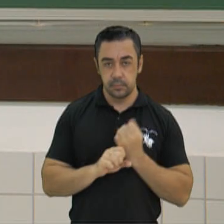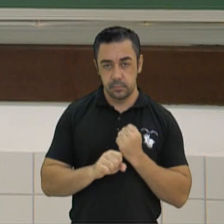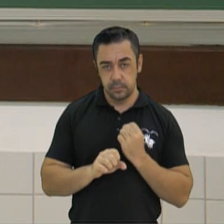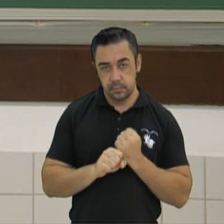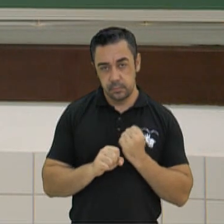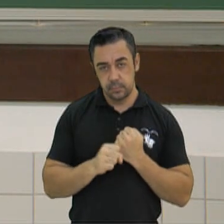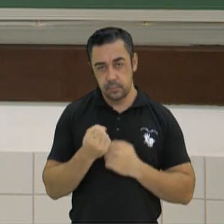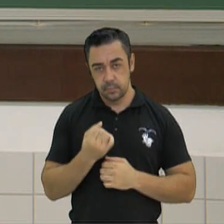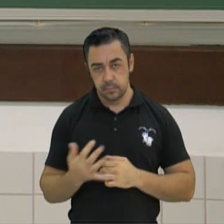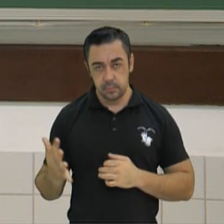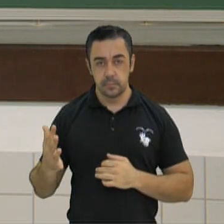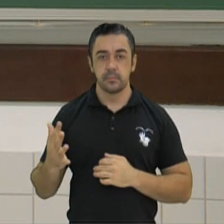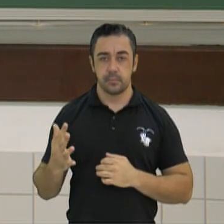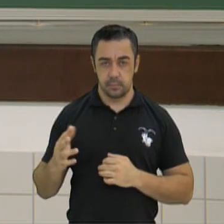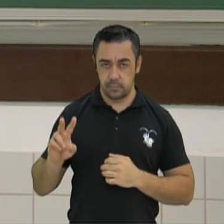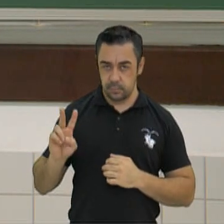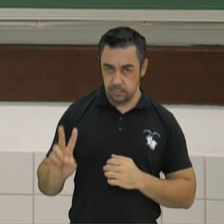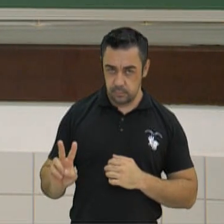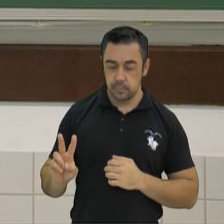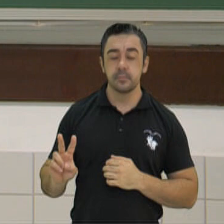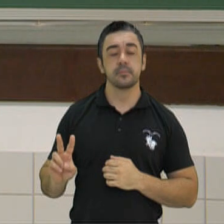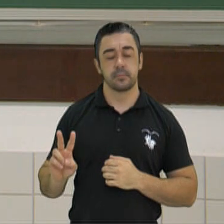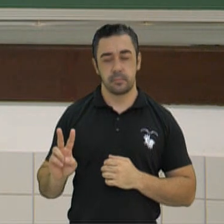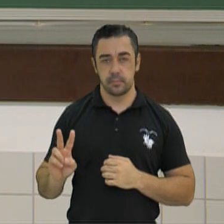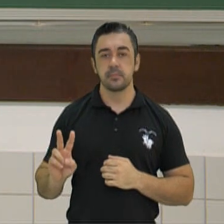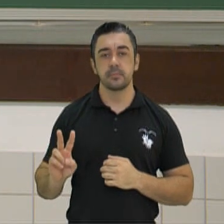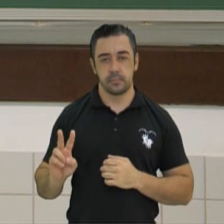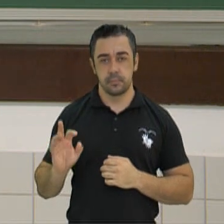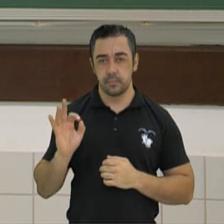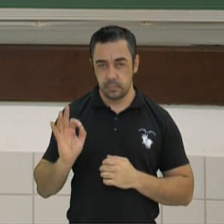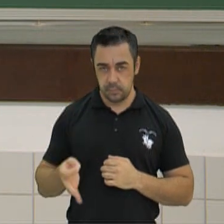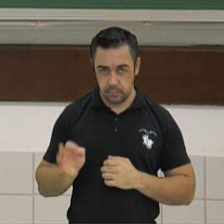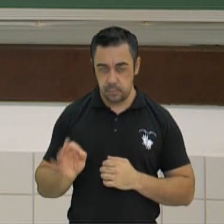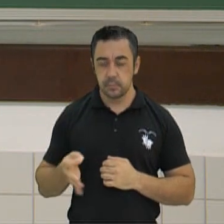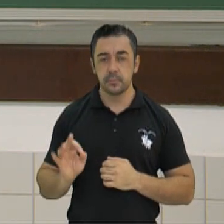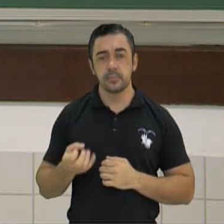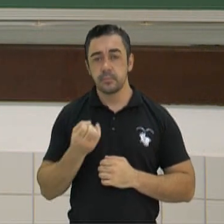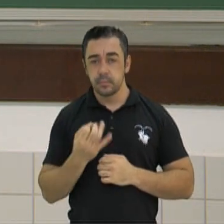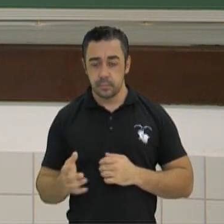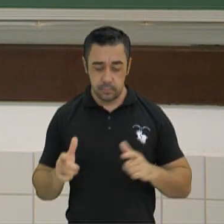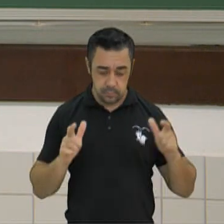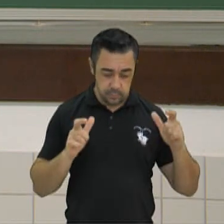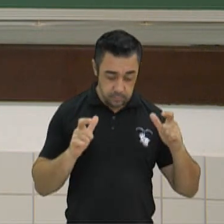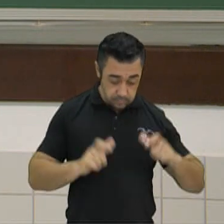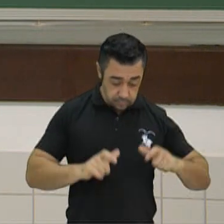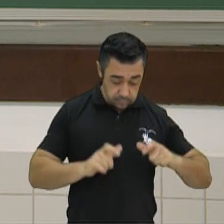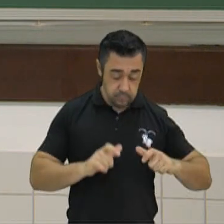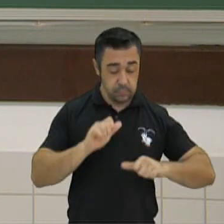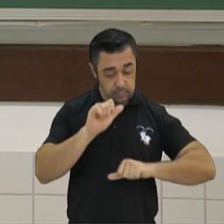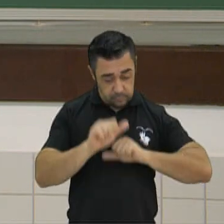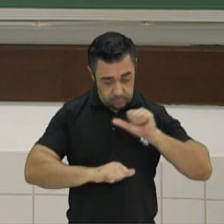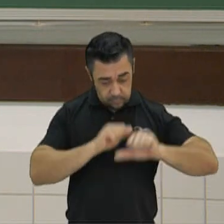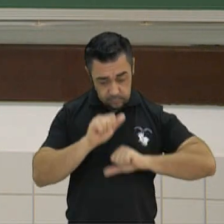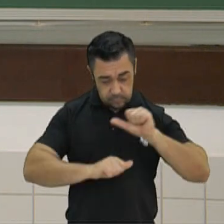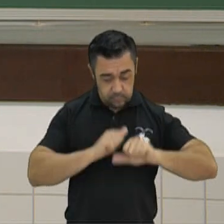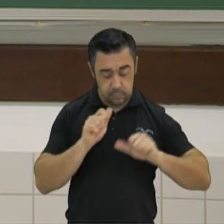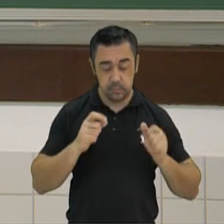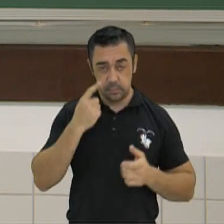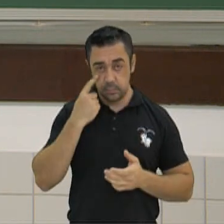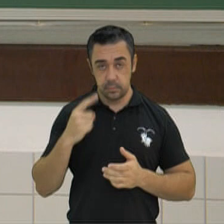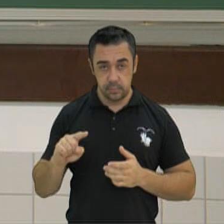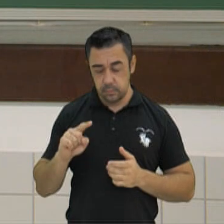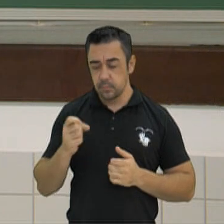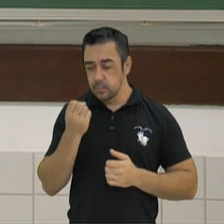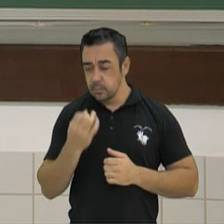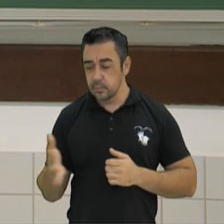tá bom? Nós vamos calcular, certo? O espaço que ele está ocupando para depois transformar isso lá